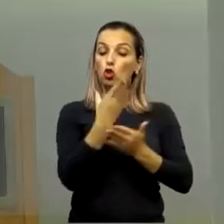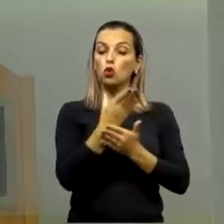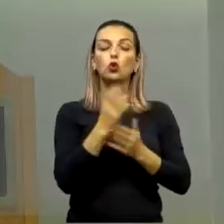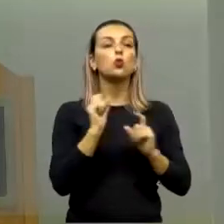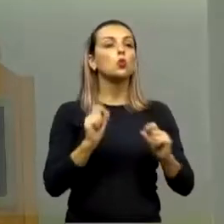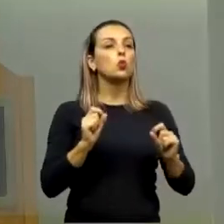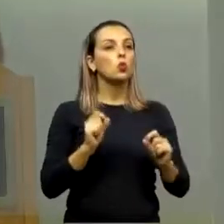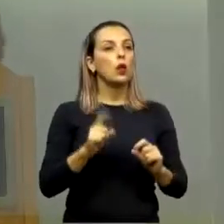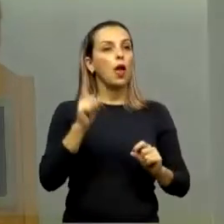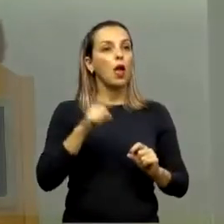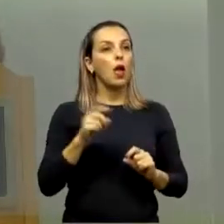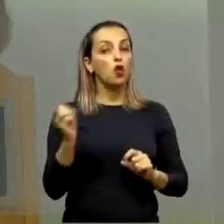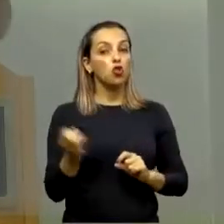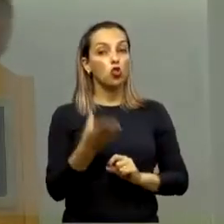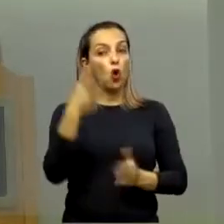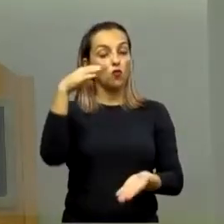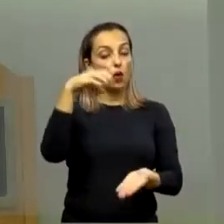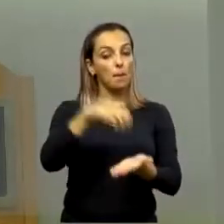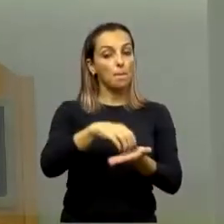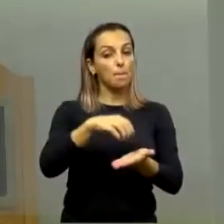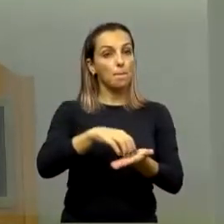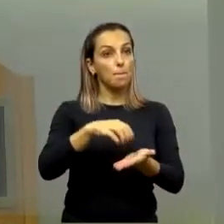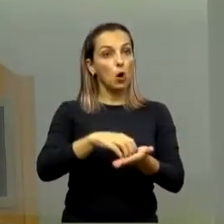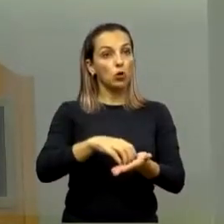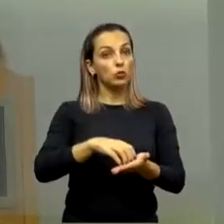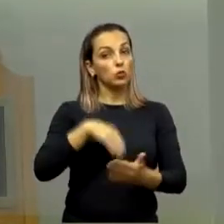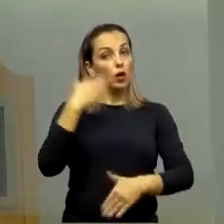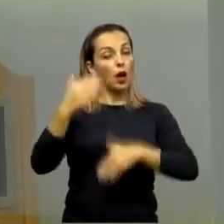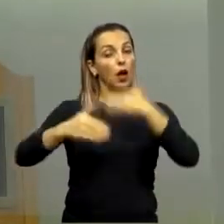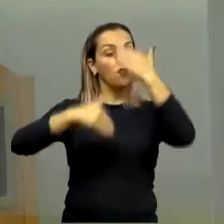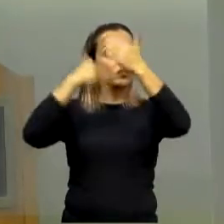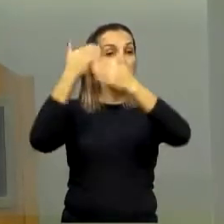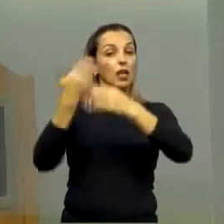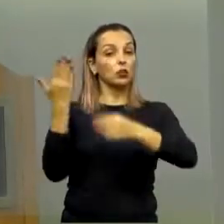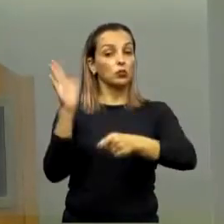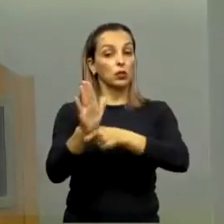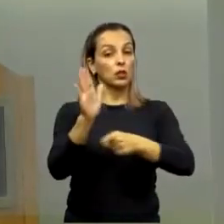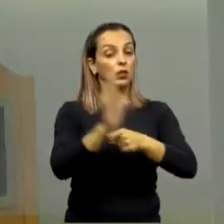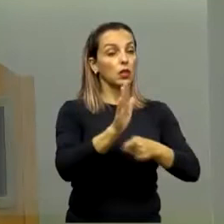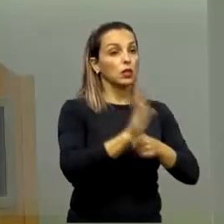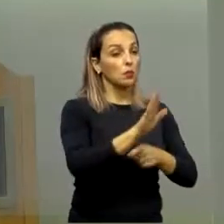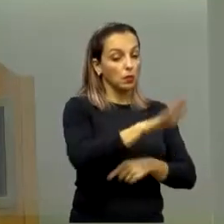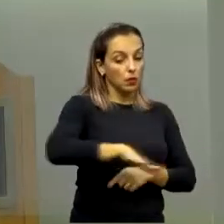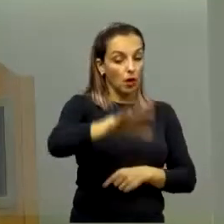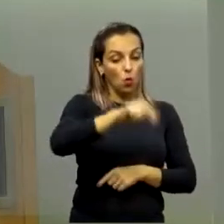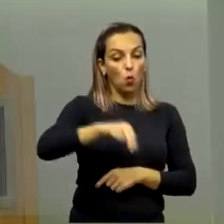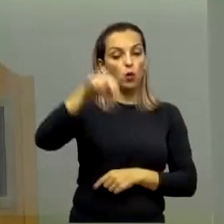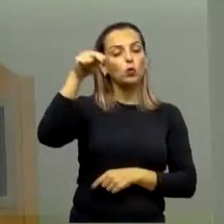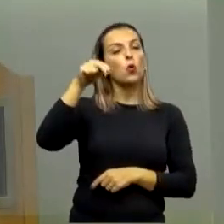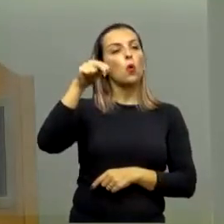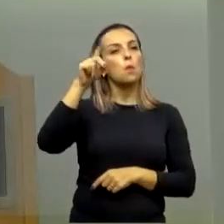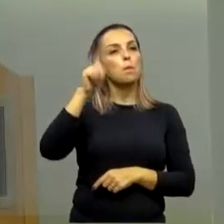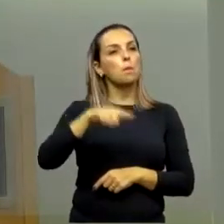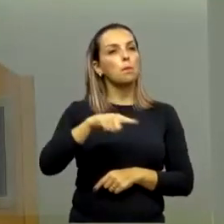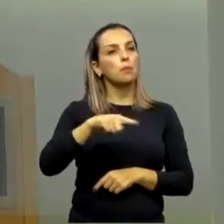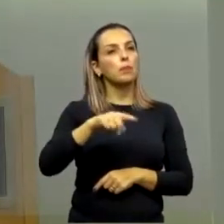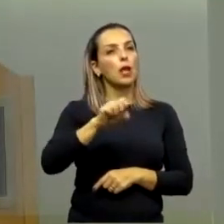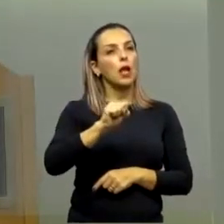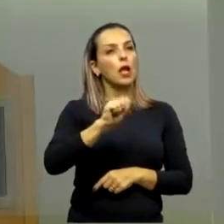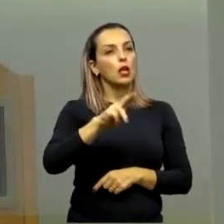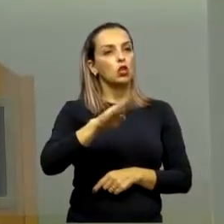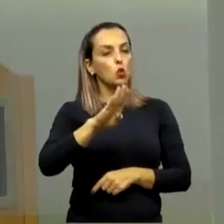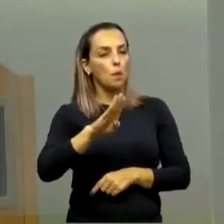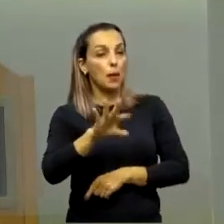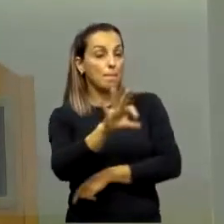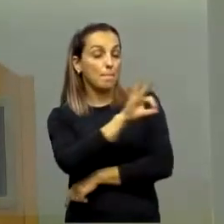o novo posto avançado de atendimento da zona norte o que a gente comumente chama de subprefeitura